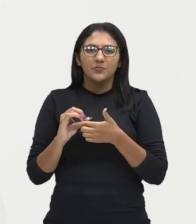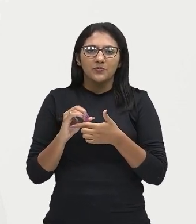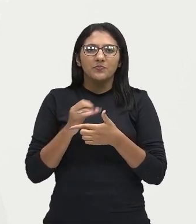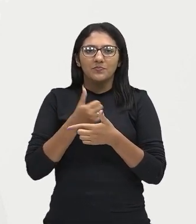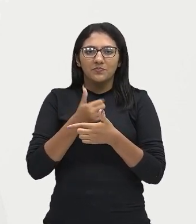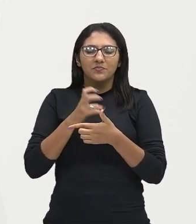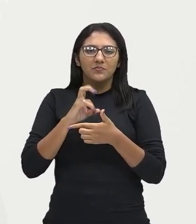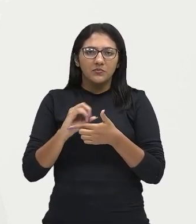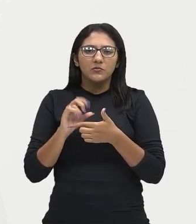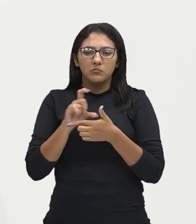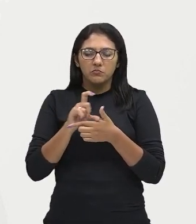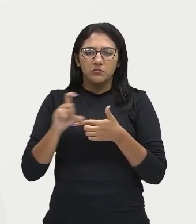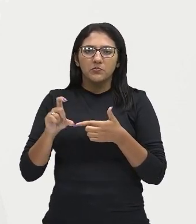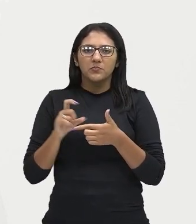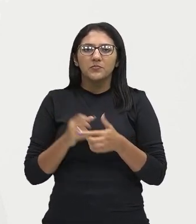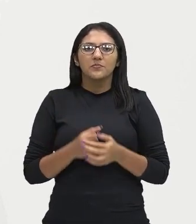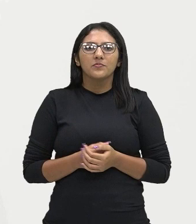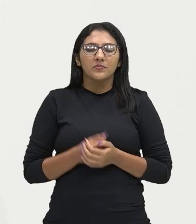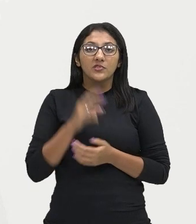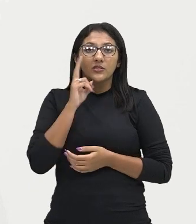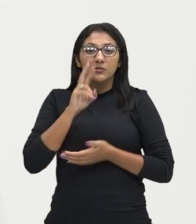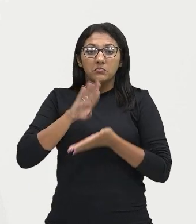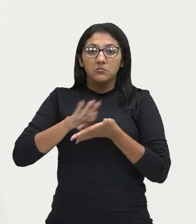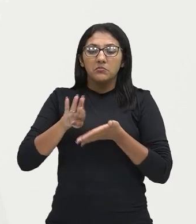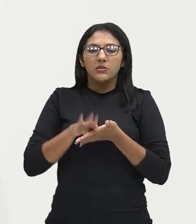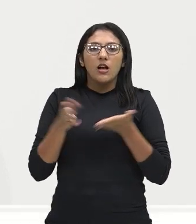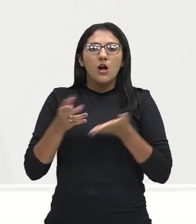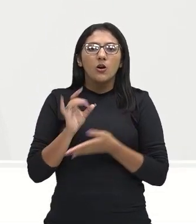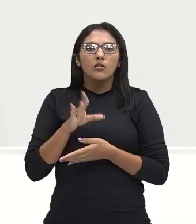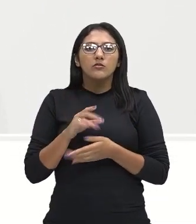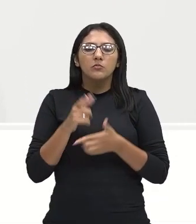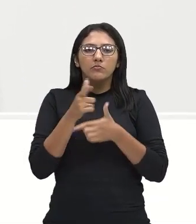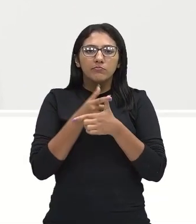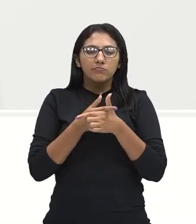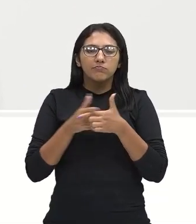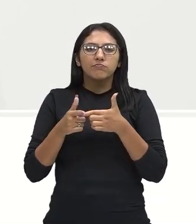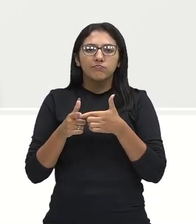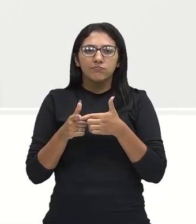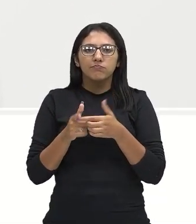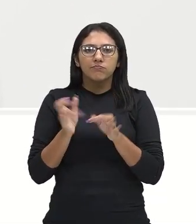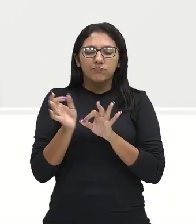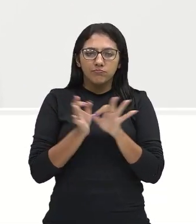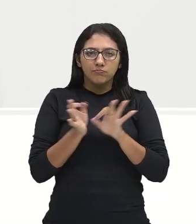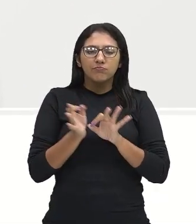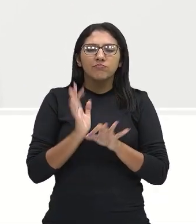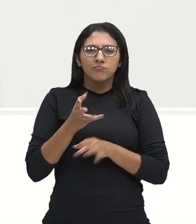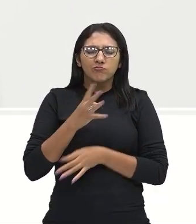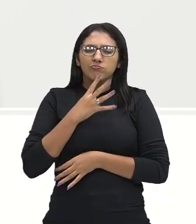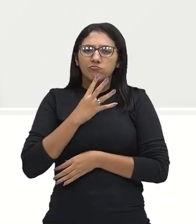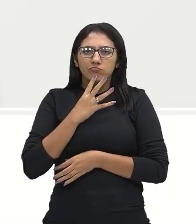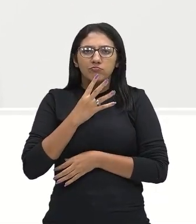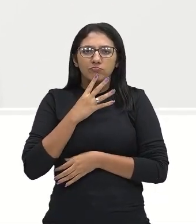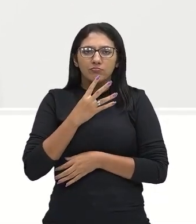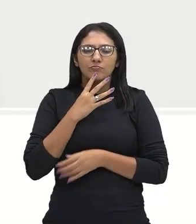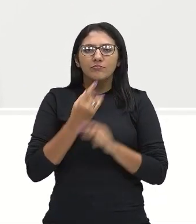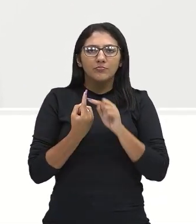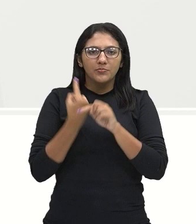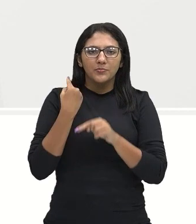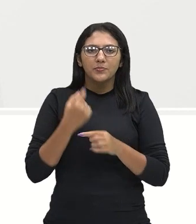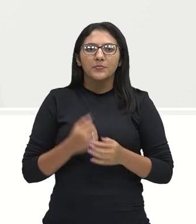dividido por 150, ó, tirando a vírgula. O que eu faço agora? Qual é o próximo passo? Armar a divisão, como a gente já aprendeu usando o algoritmo.